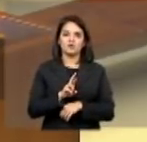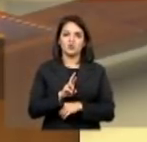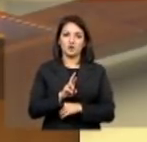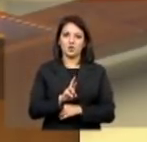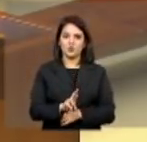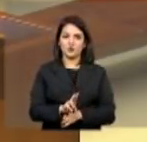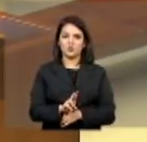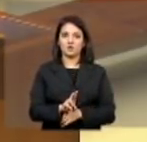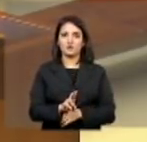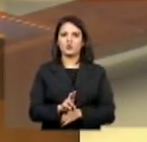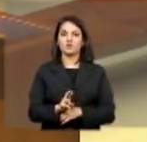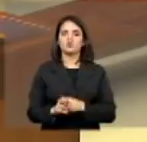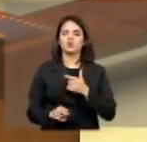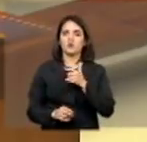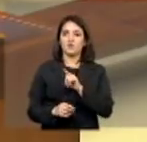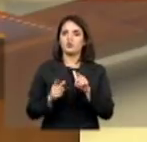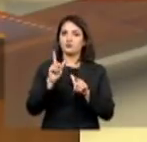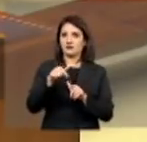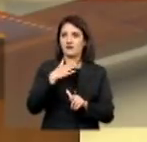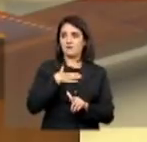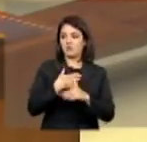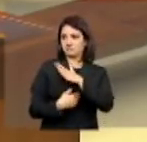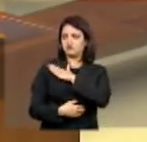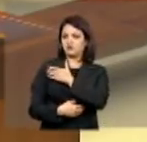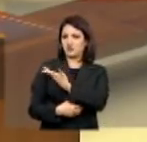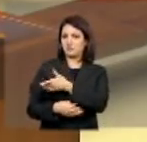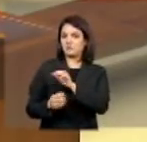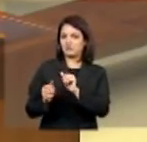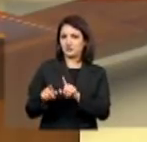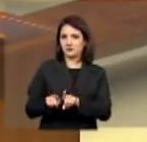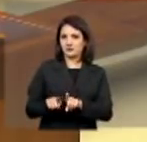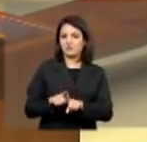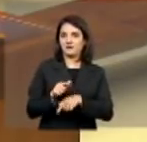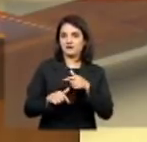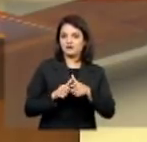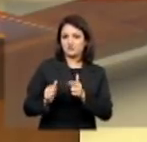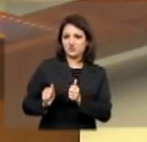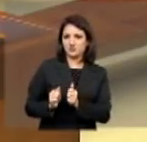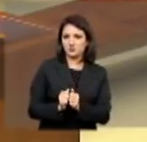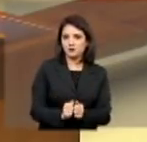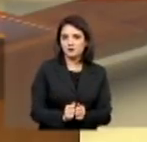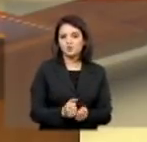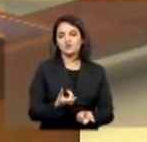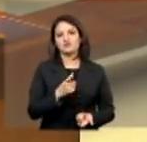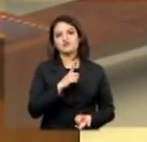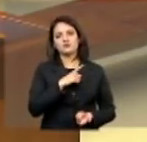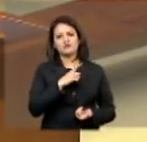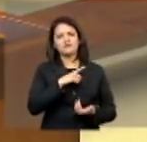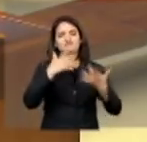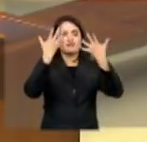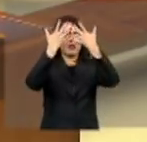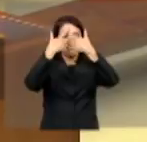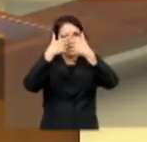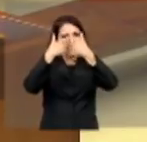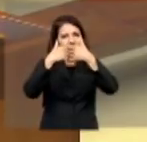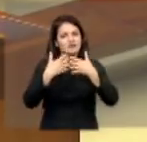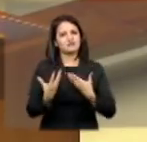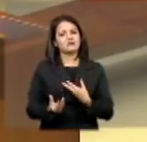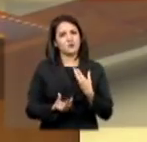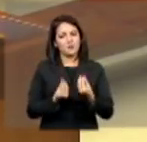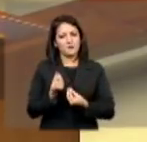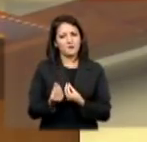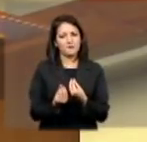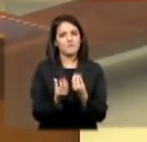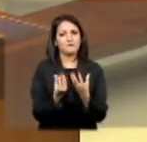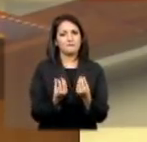causa nessa causa e sem dúvida nenhuma me trouxe grandes reflexões para serem trazidas